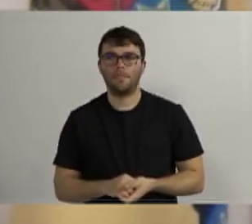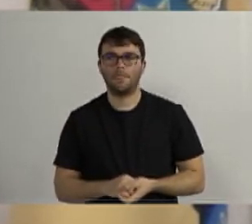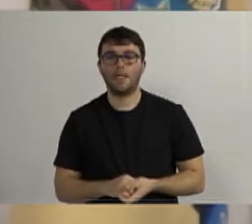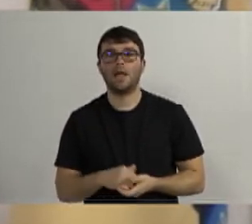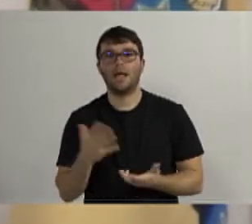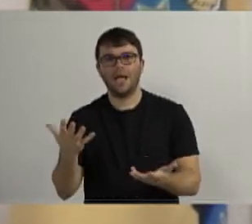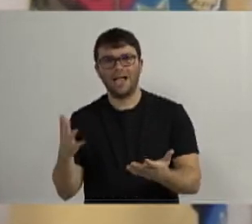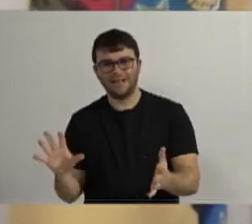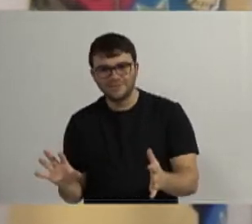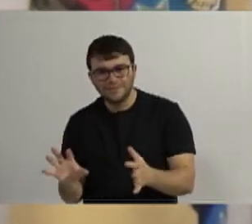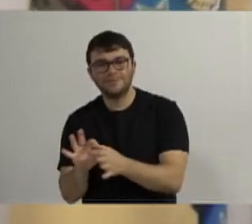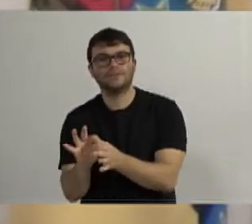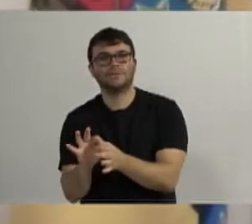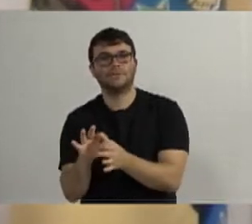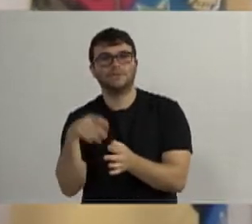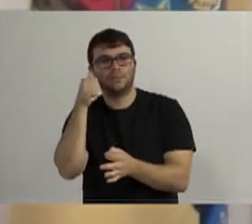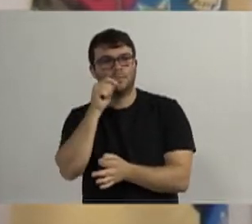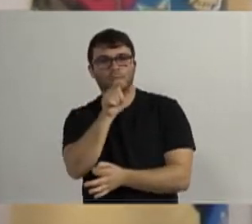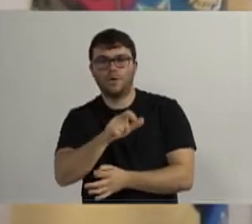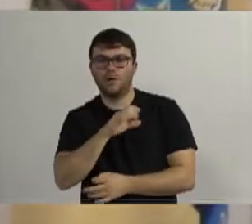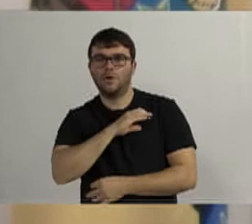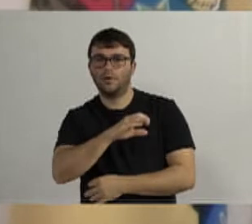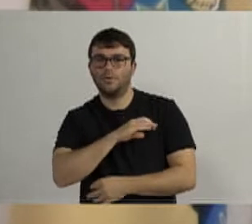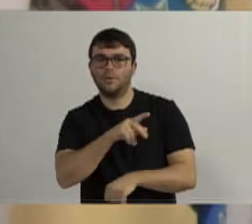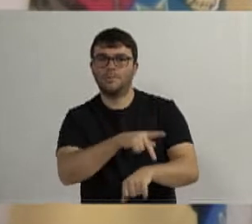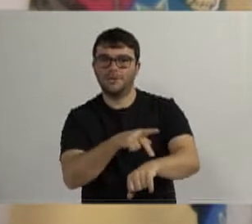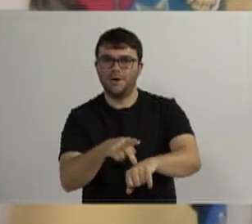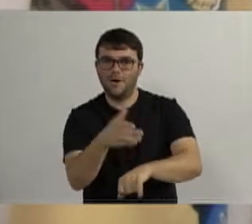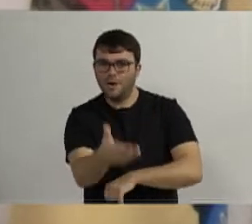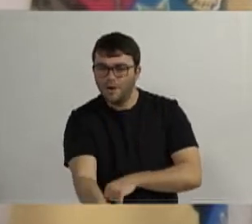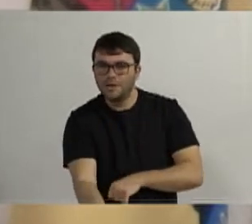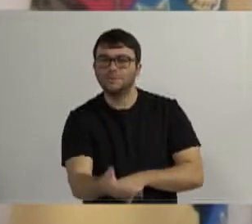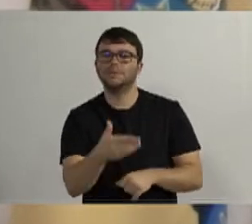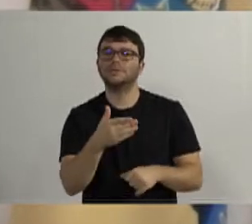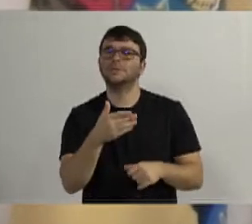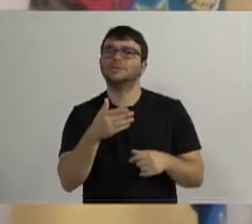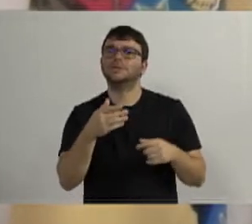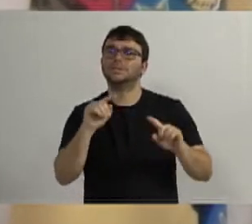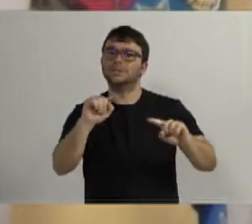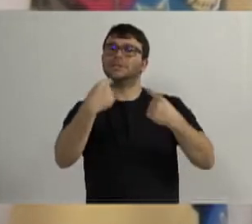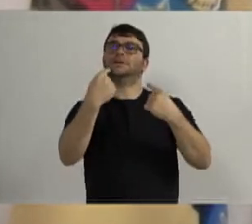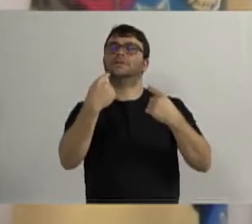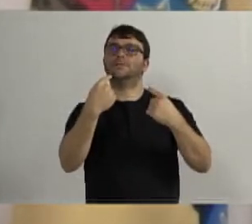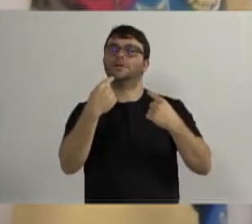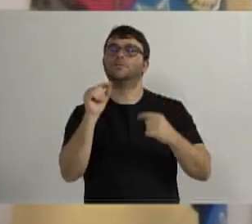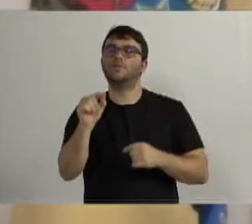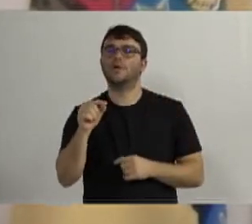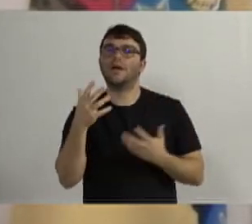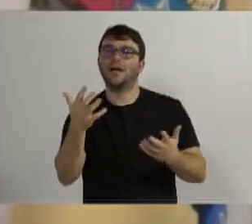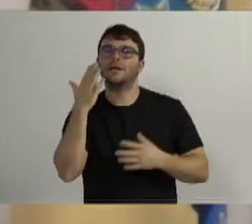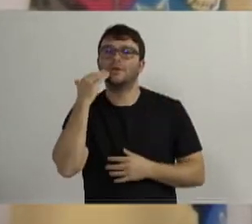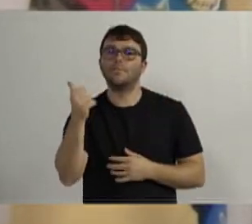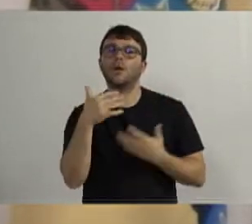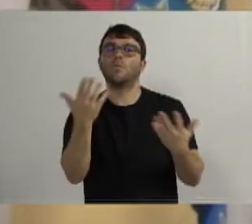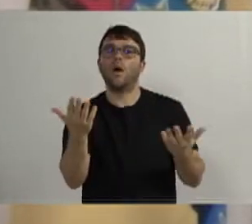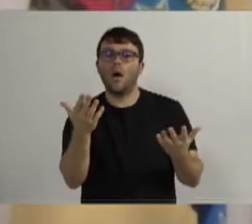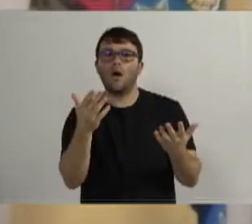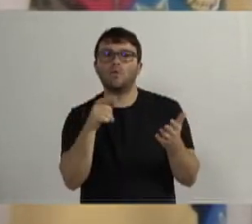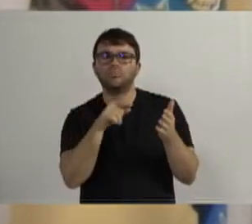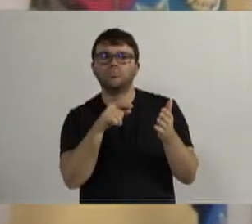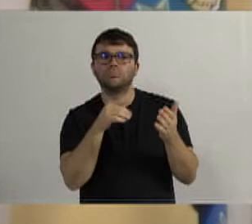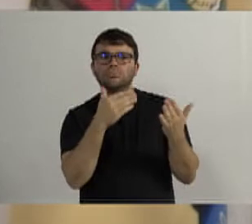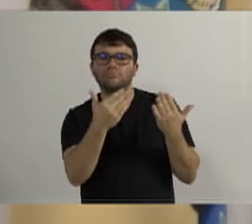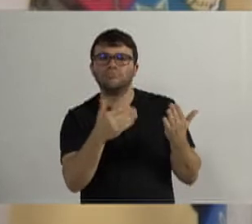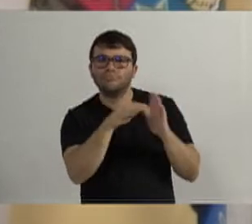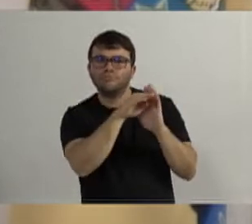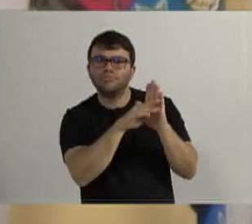emendar aqui na fala da coordenadora pedagógica no desafio que ela fez queria saber quais são os critérios inclusive para